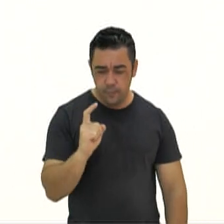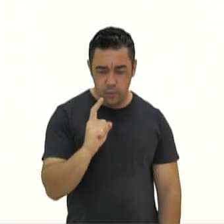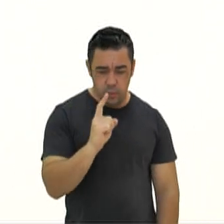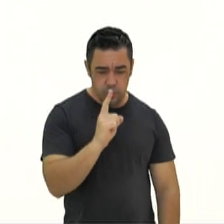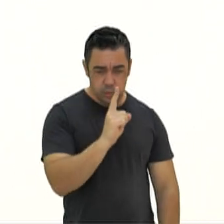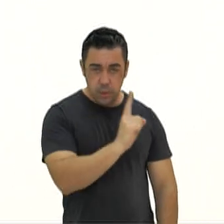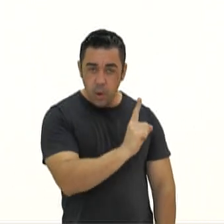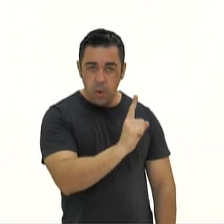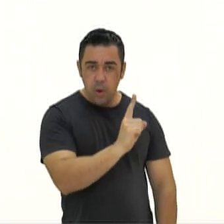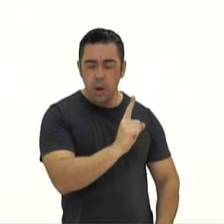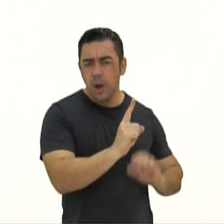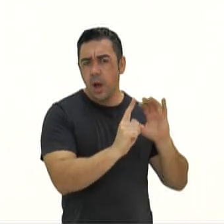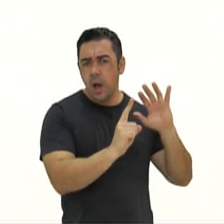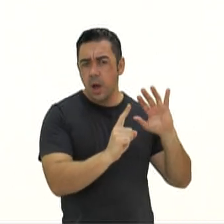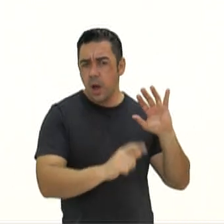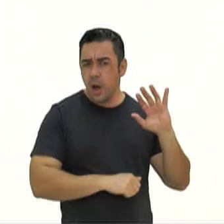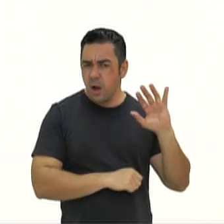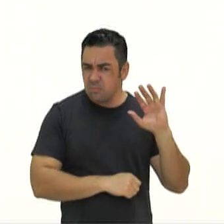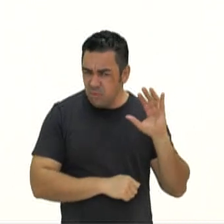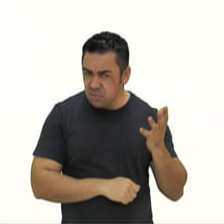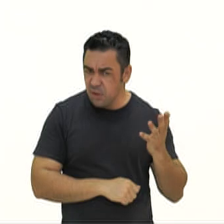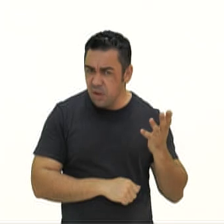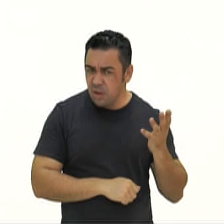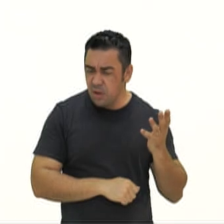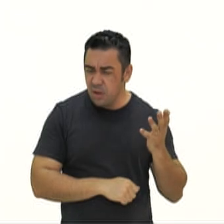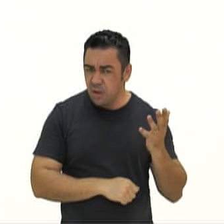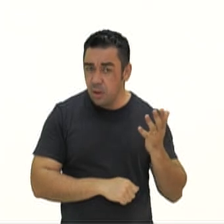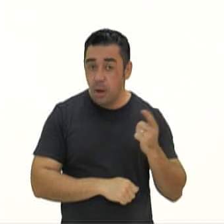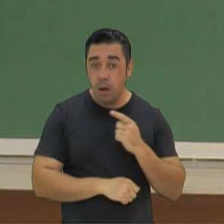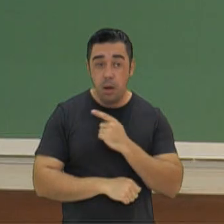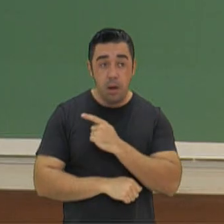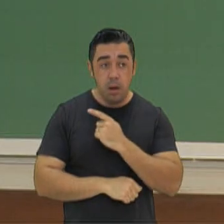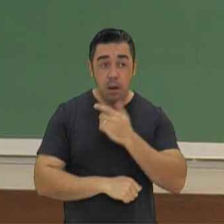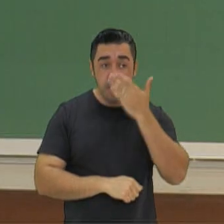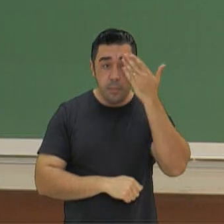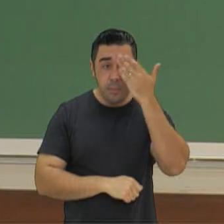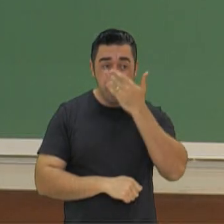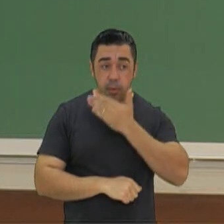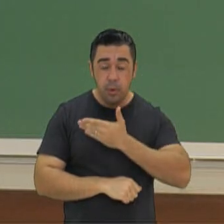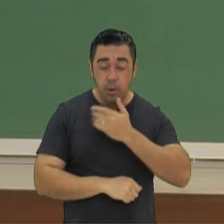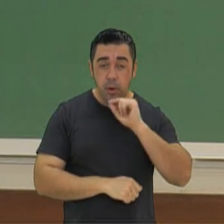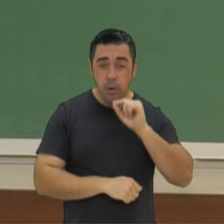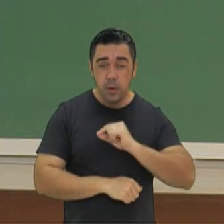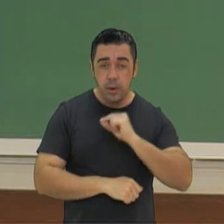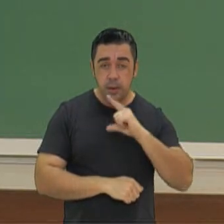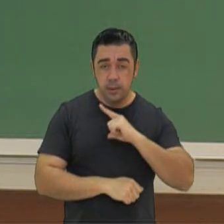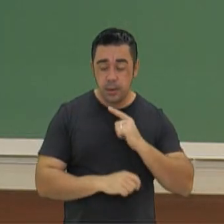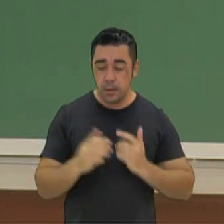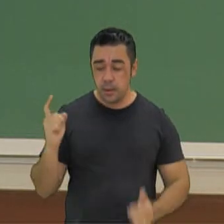realmente acontece? Então, nessa imagem, eu já trago para vocês algumas evidências evolutivas